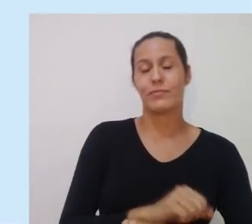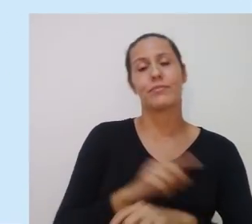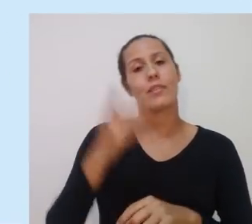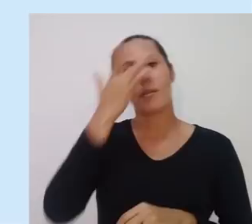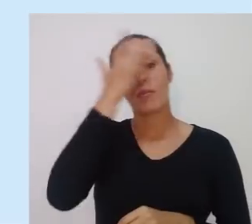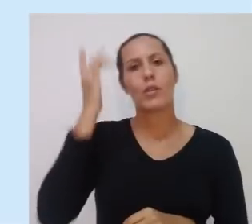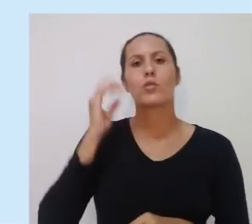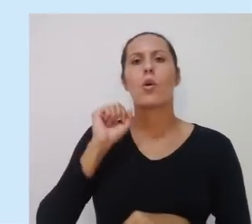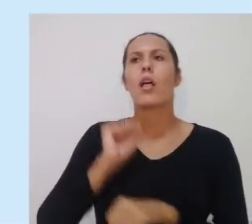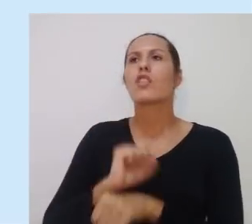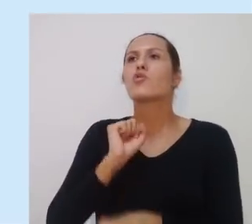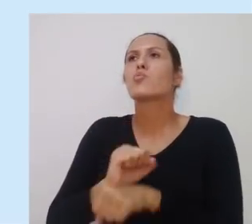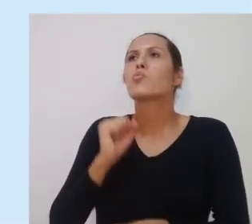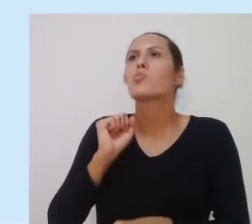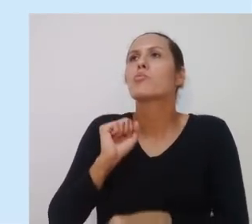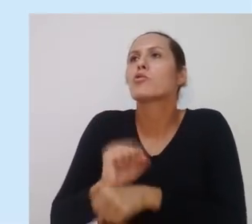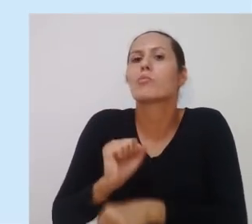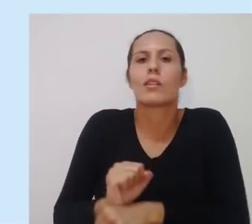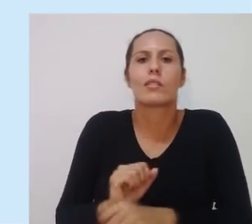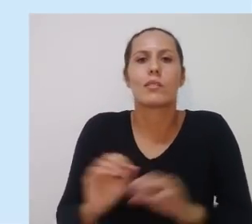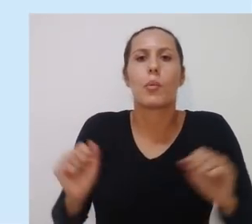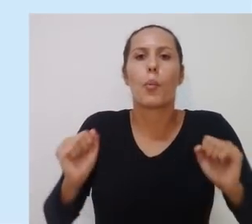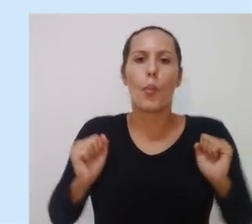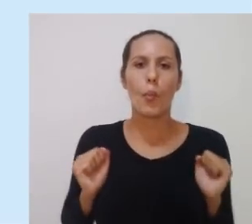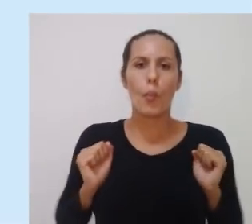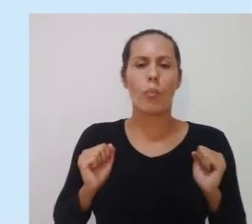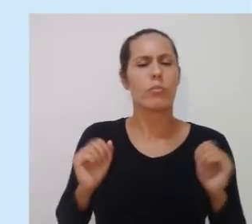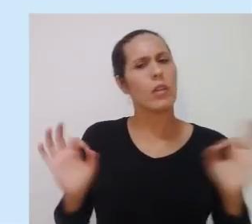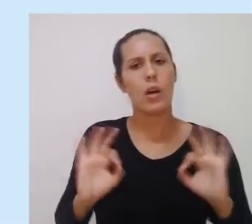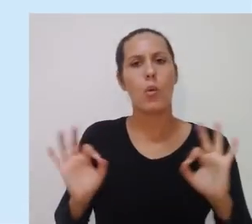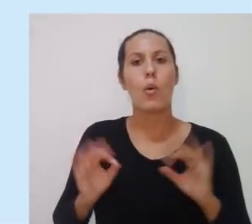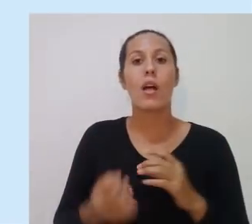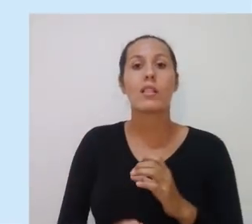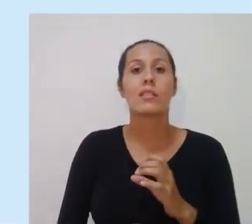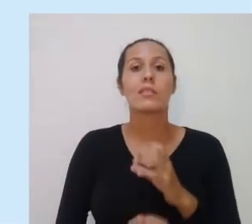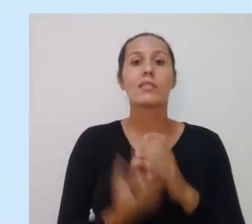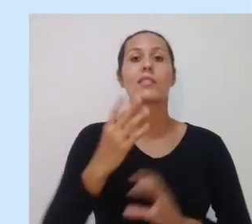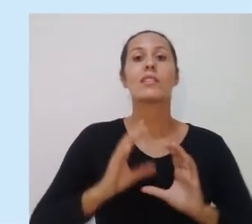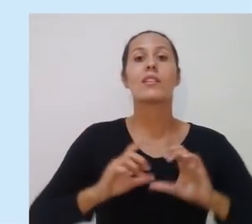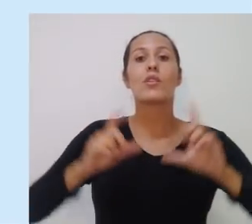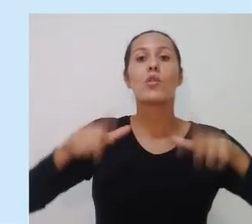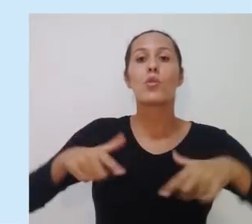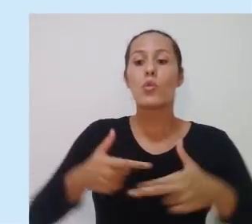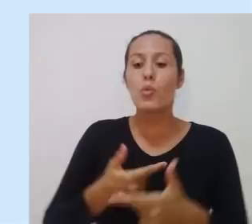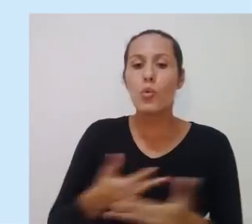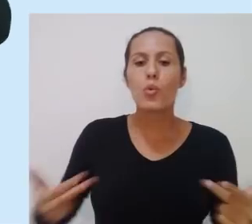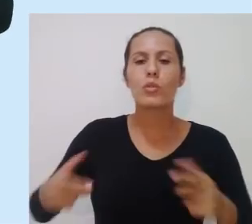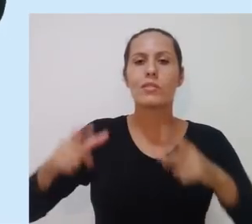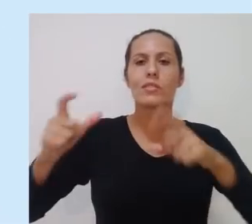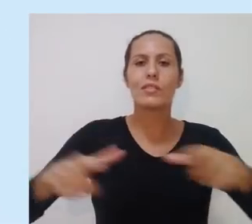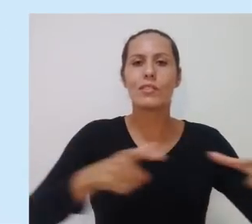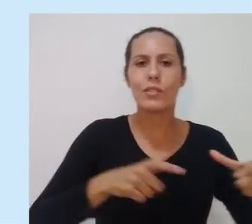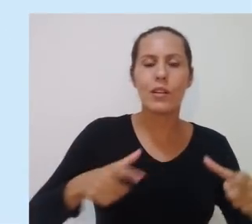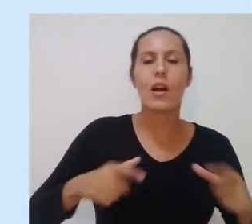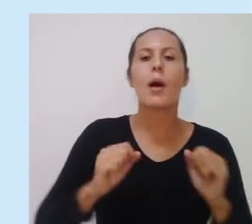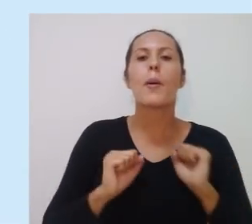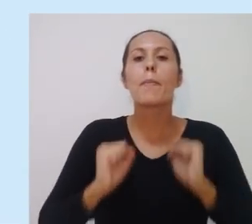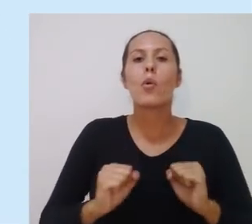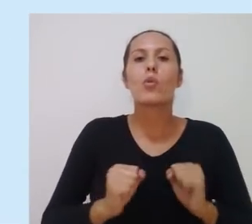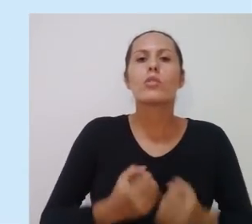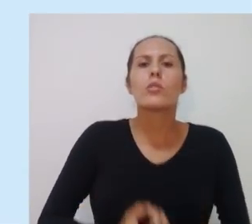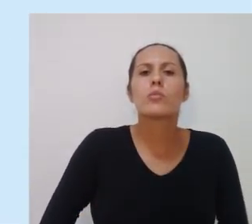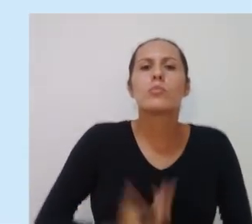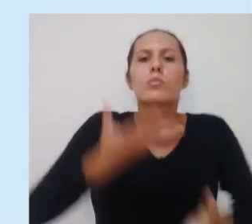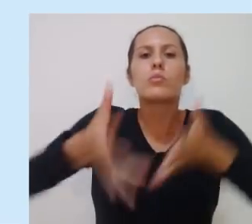pessoas, elas criam, elas não ficam esperando, elas criam momentos,